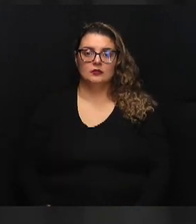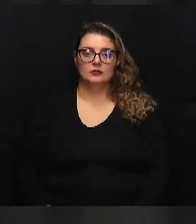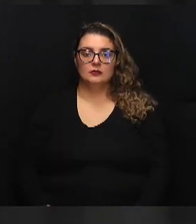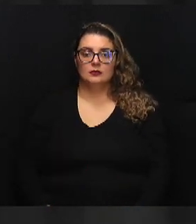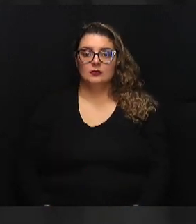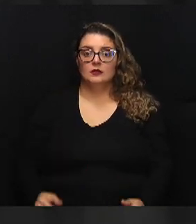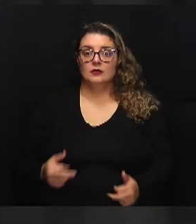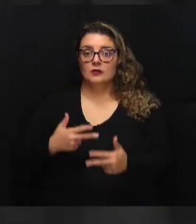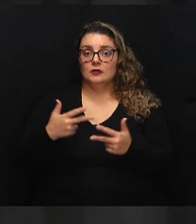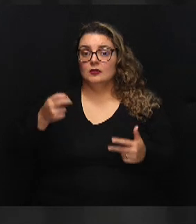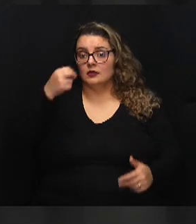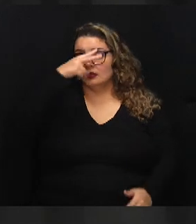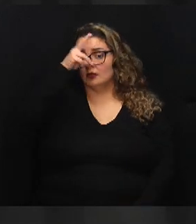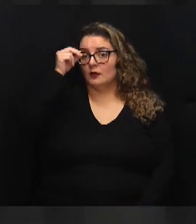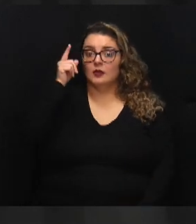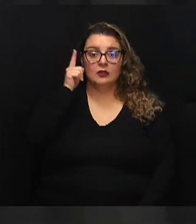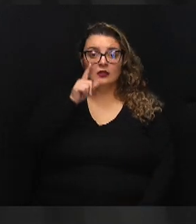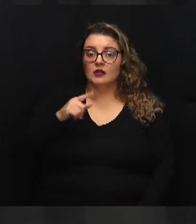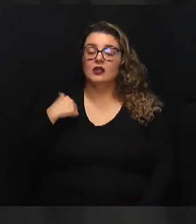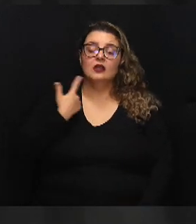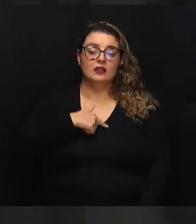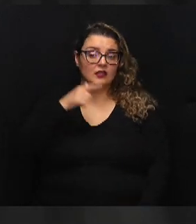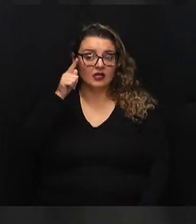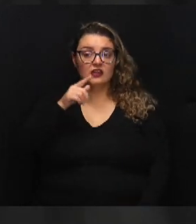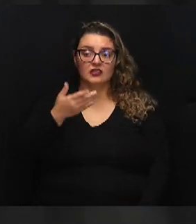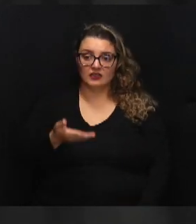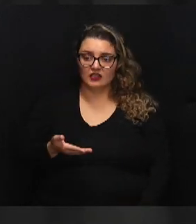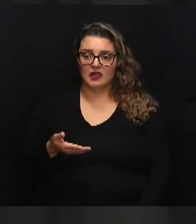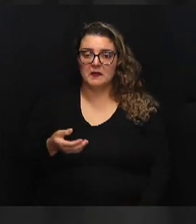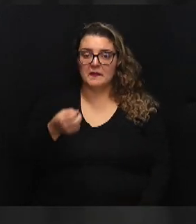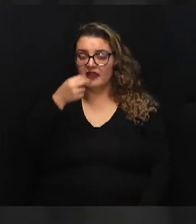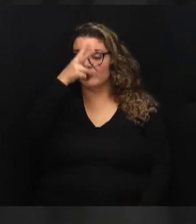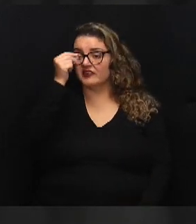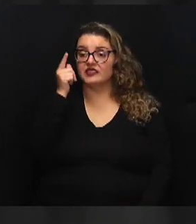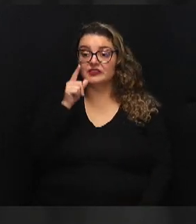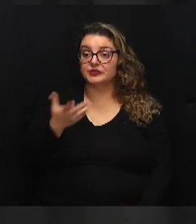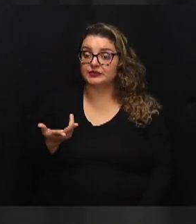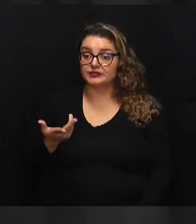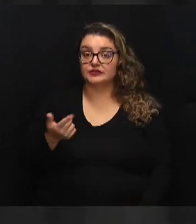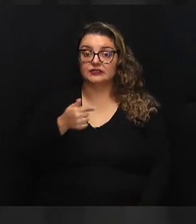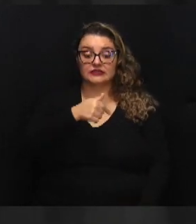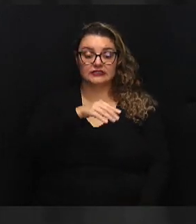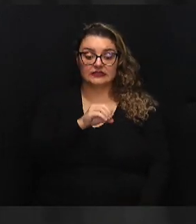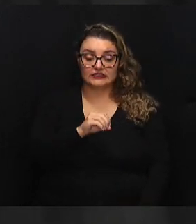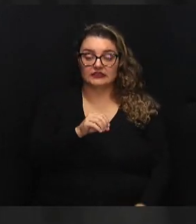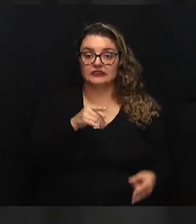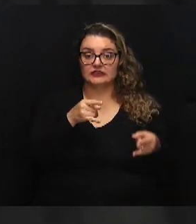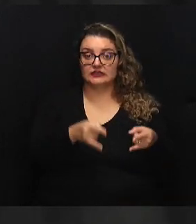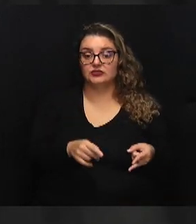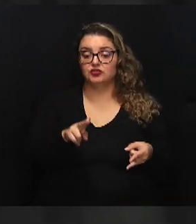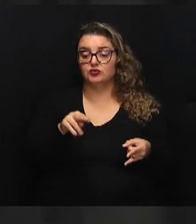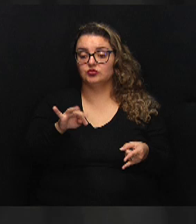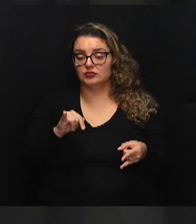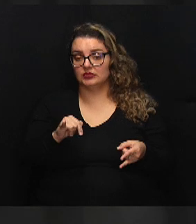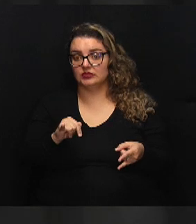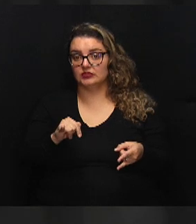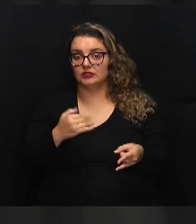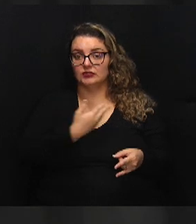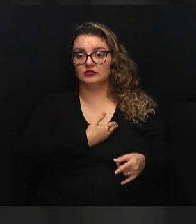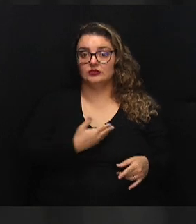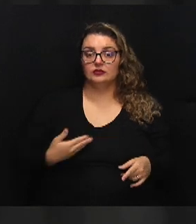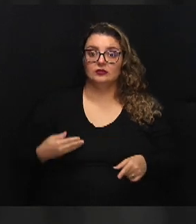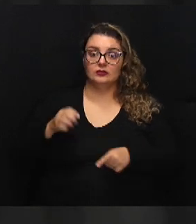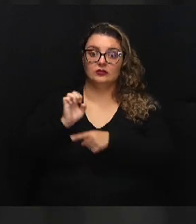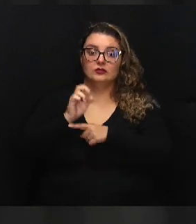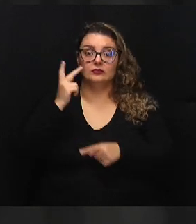que prefeitos não conseguiram, nós conseguimos. Nós conseguimos 70 leitos de UTI no governo do estado de São